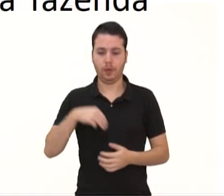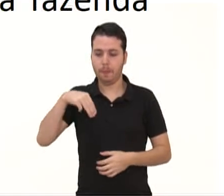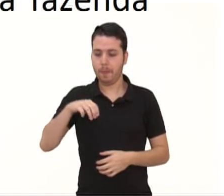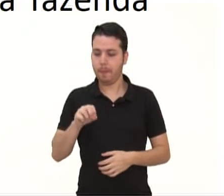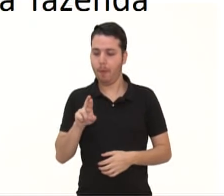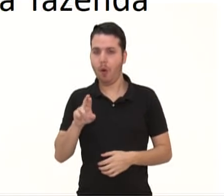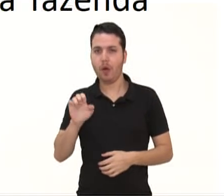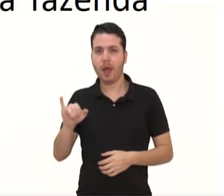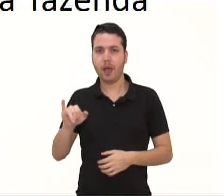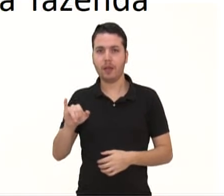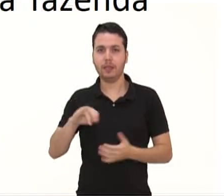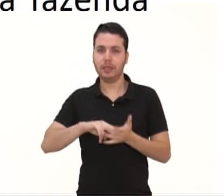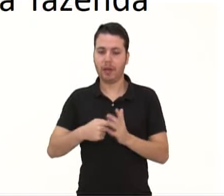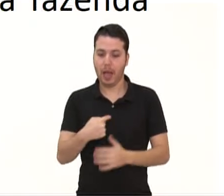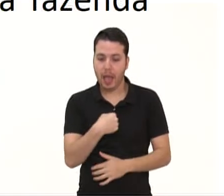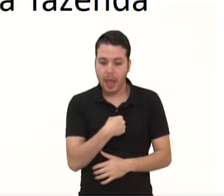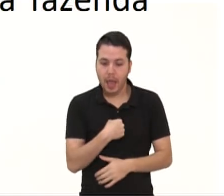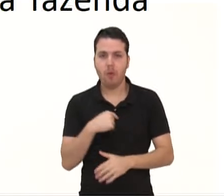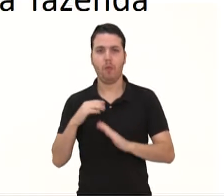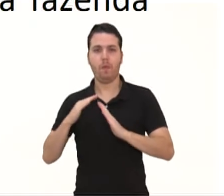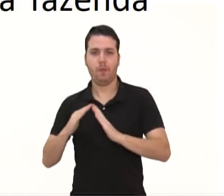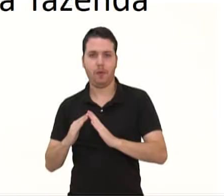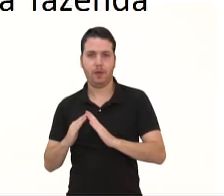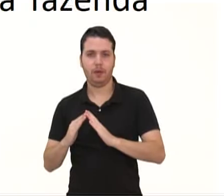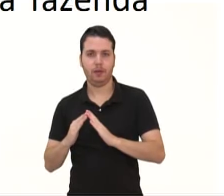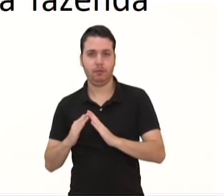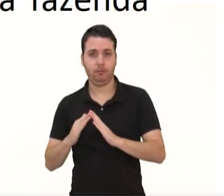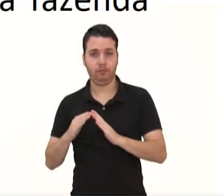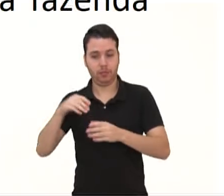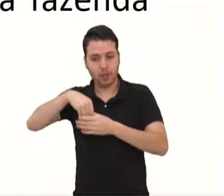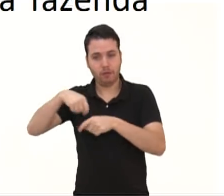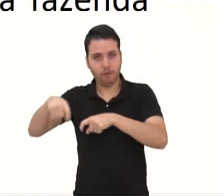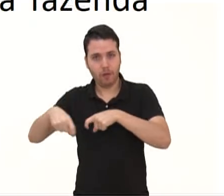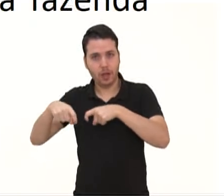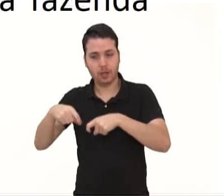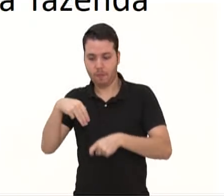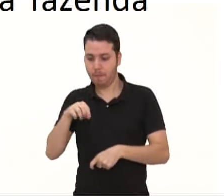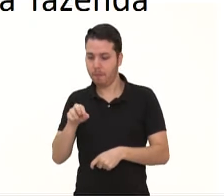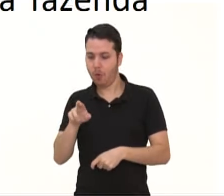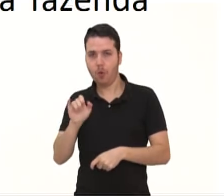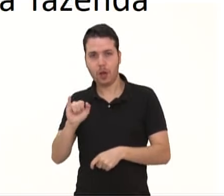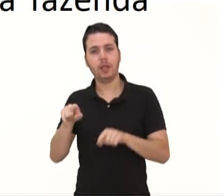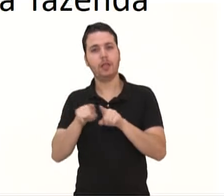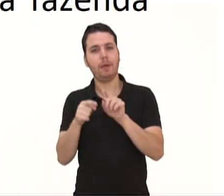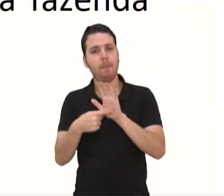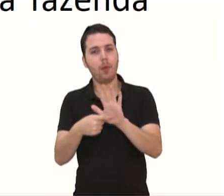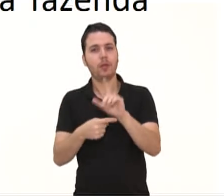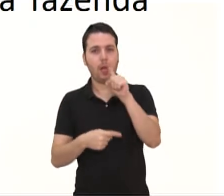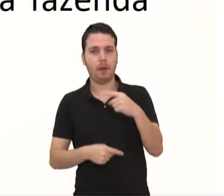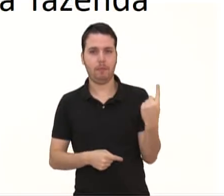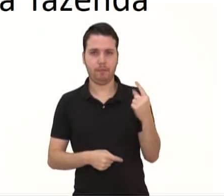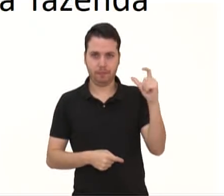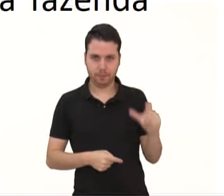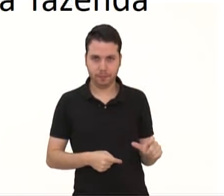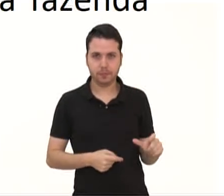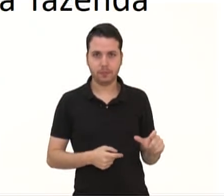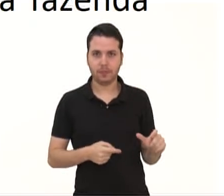Morei numa fazenda. Olha o verbo morei aqui que diz também indicando a primeira pessoa. Acertou